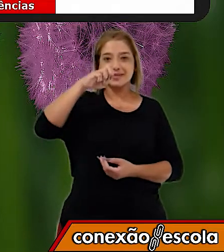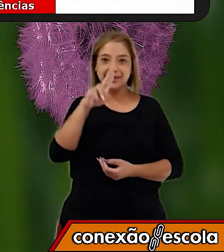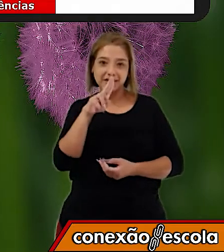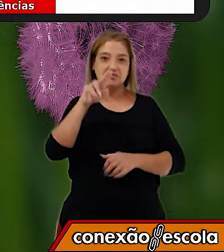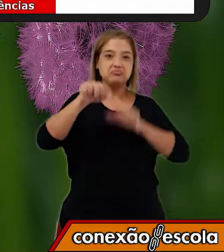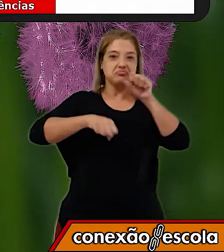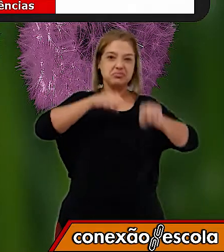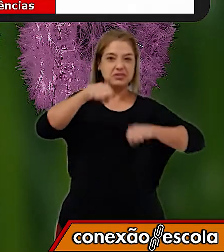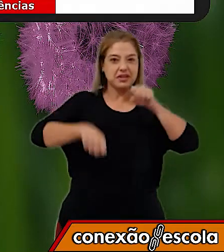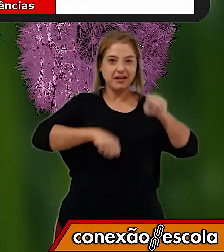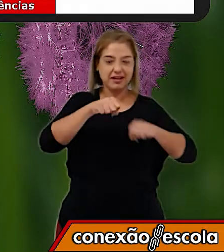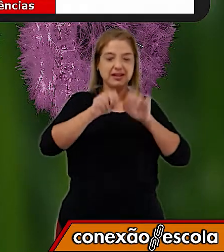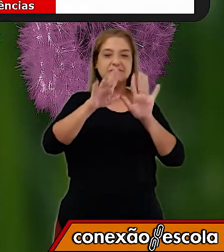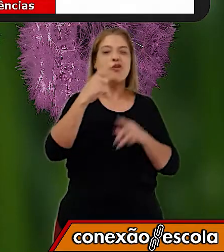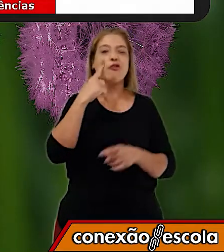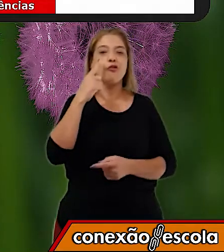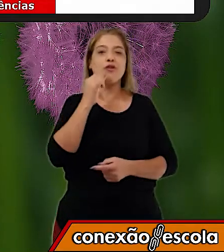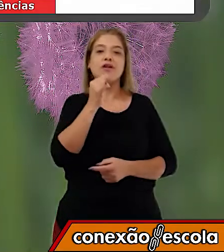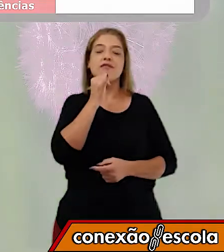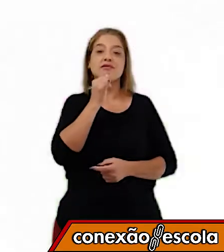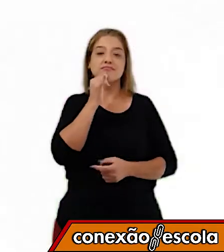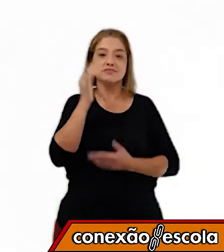alguns exemplos?